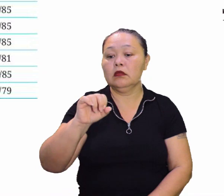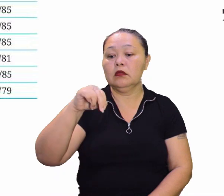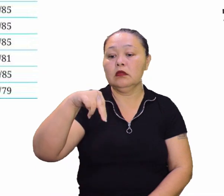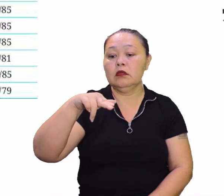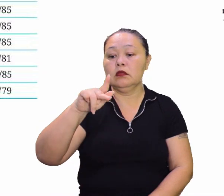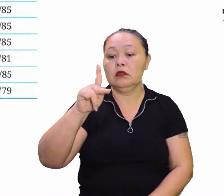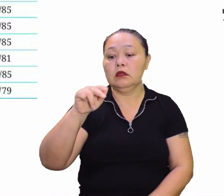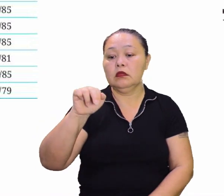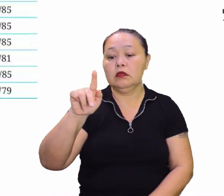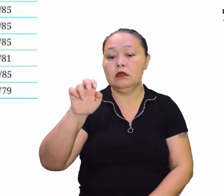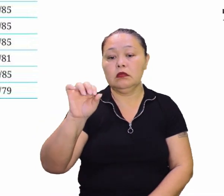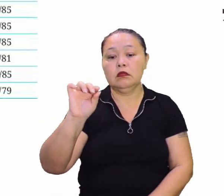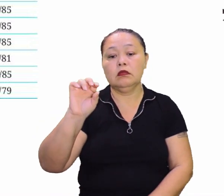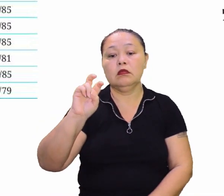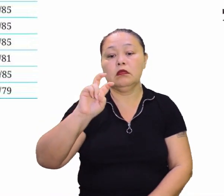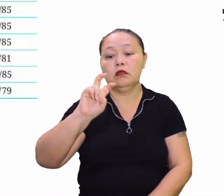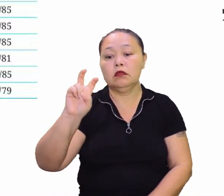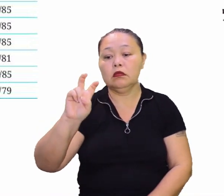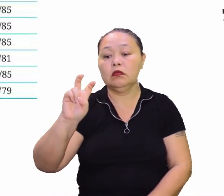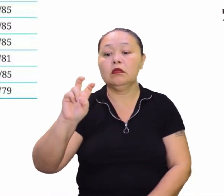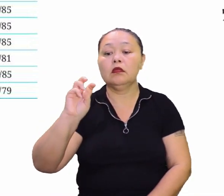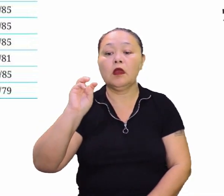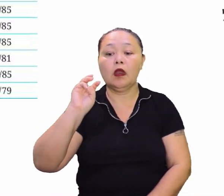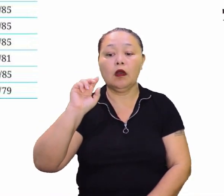No Brasil, é 13.